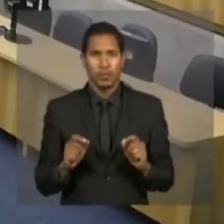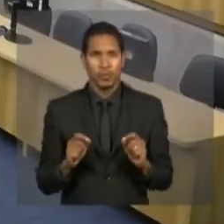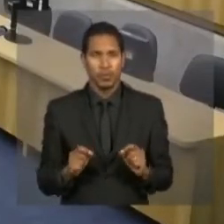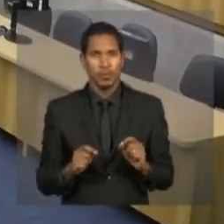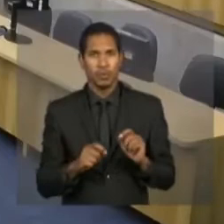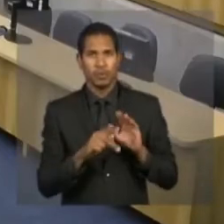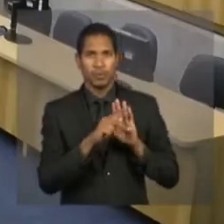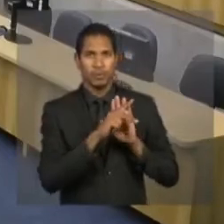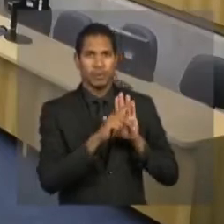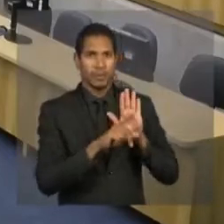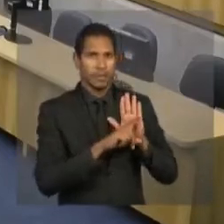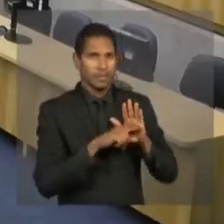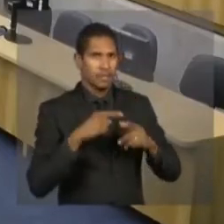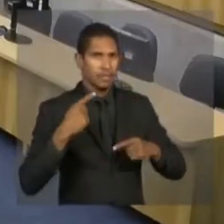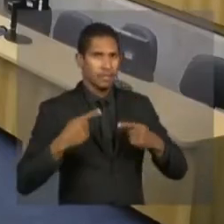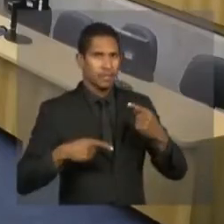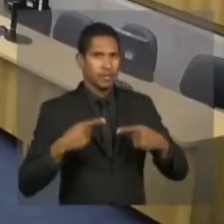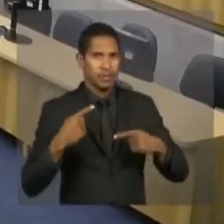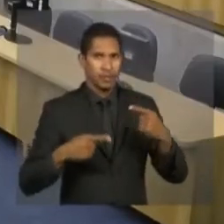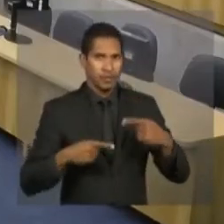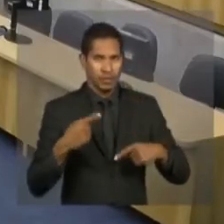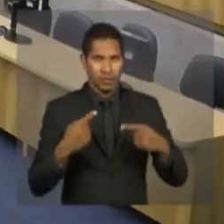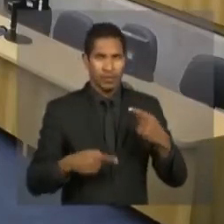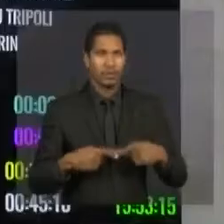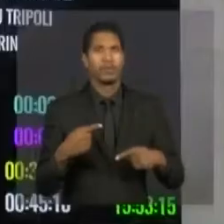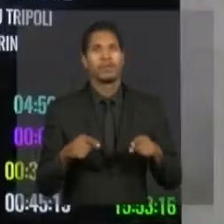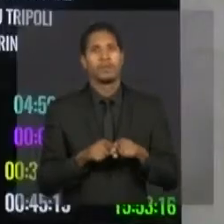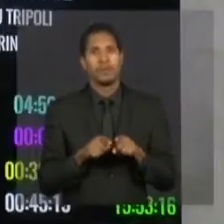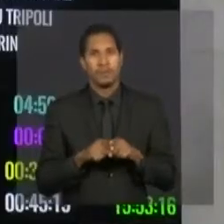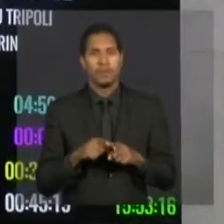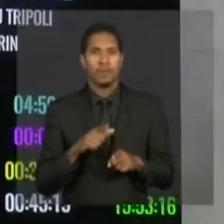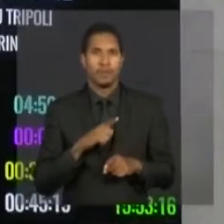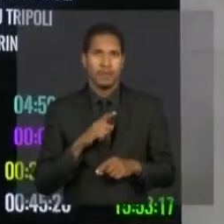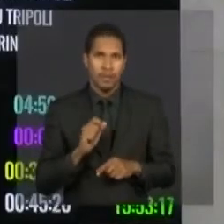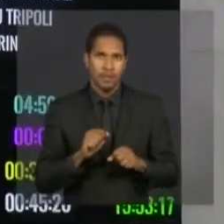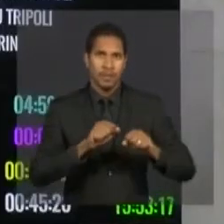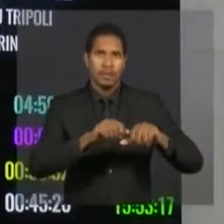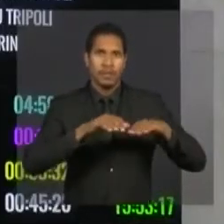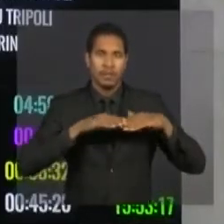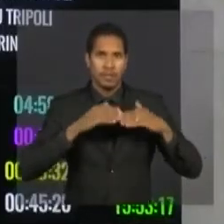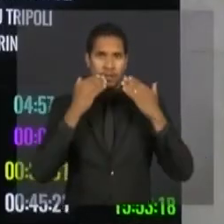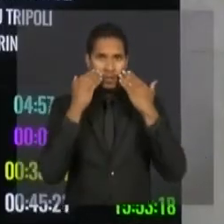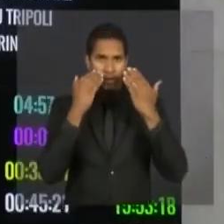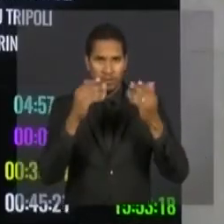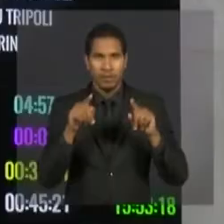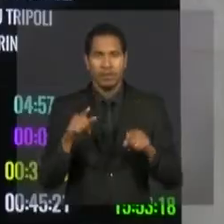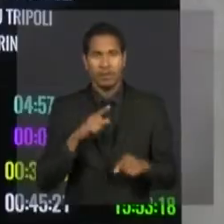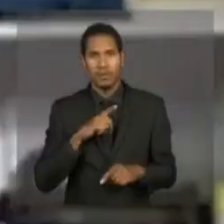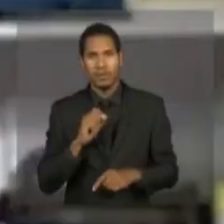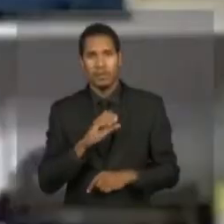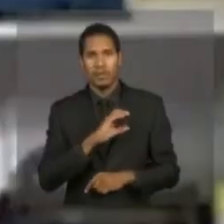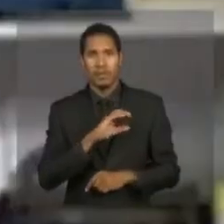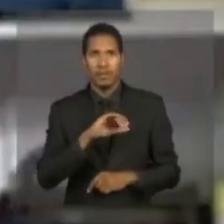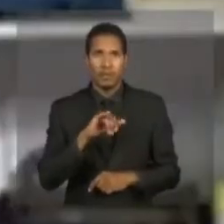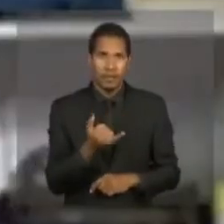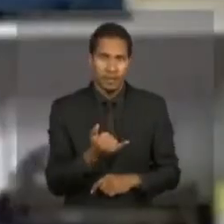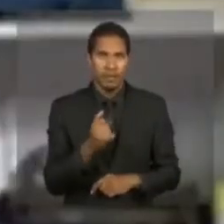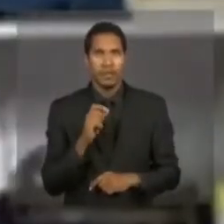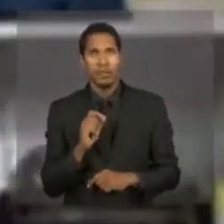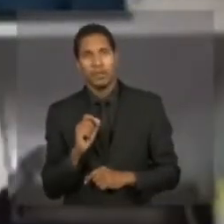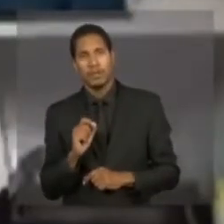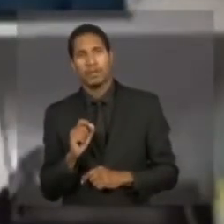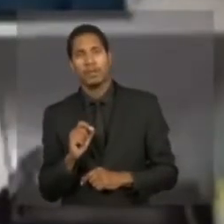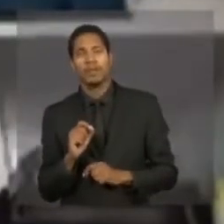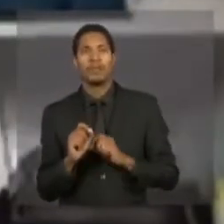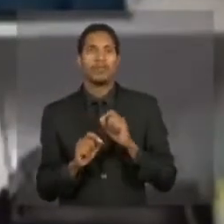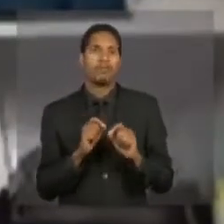PL que está em discussão, o PL que estava sendo debatido agora há pouco na audiência pública da Comissão de Constituição e Justiça, o PL